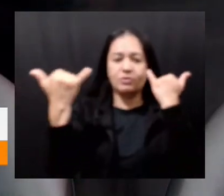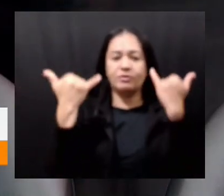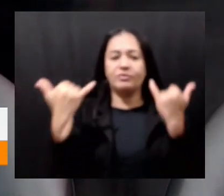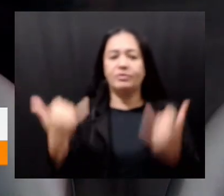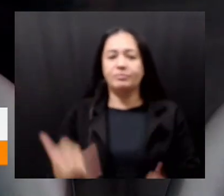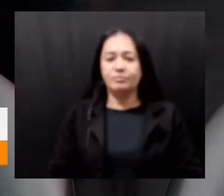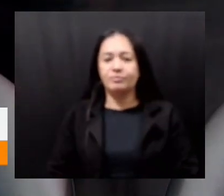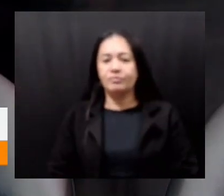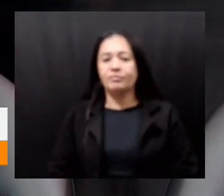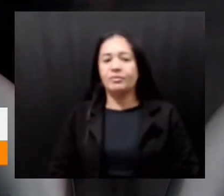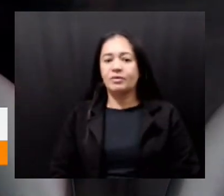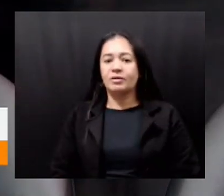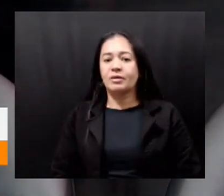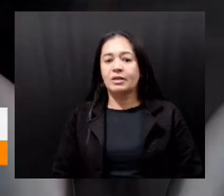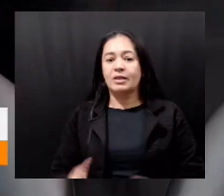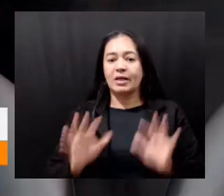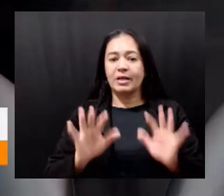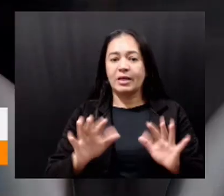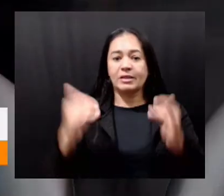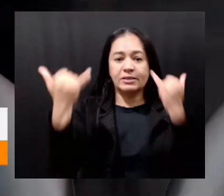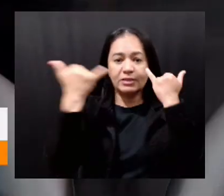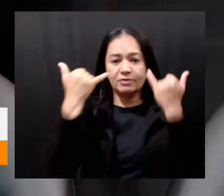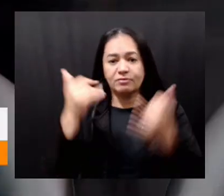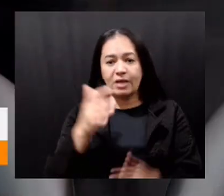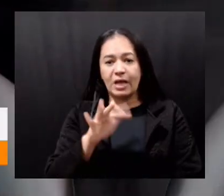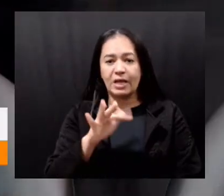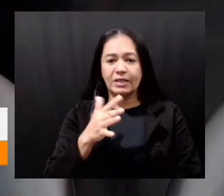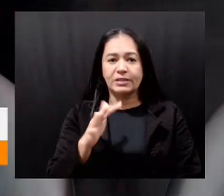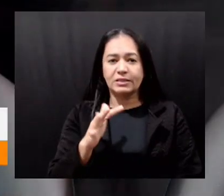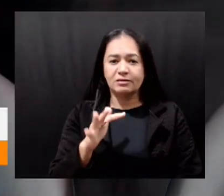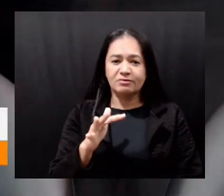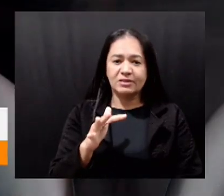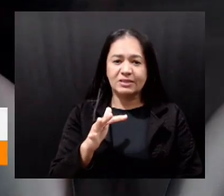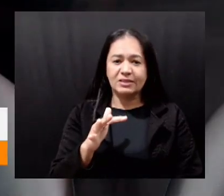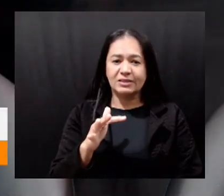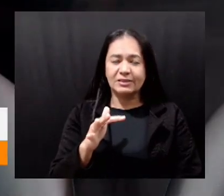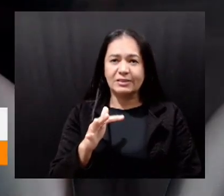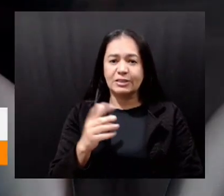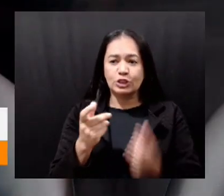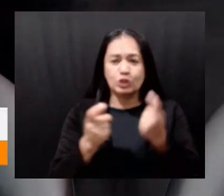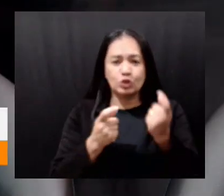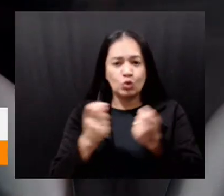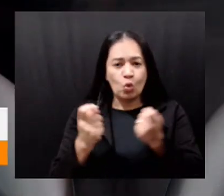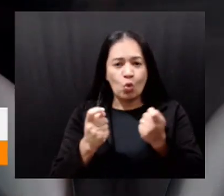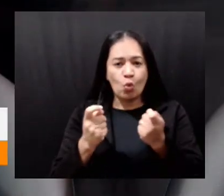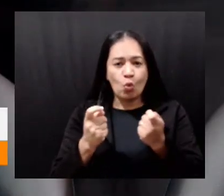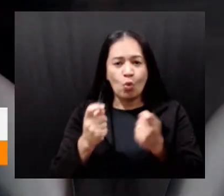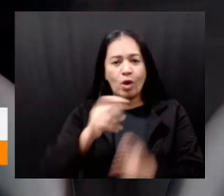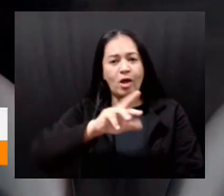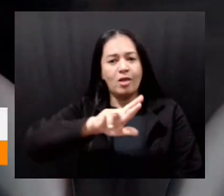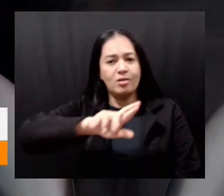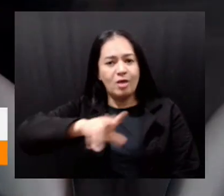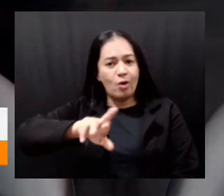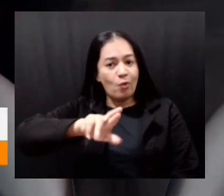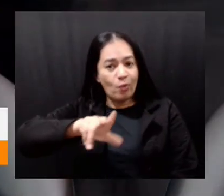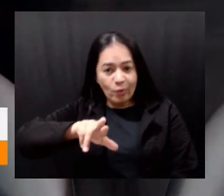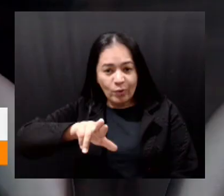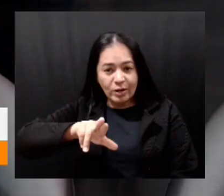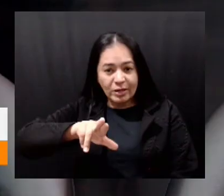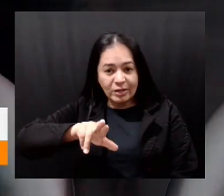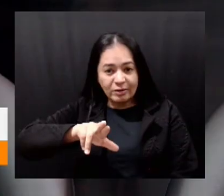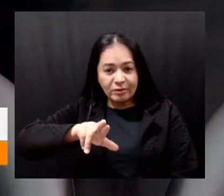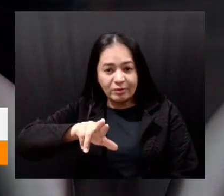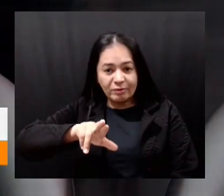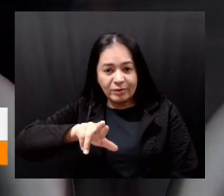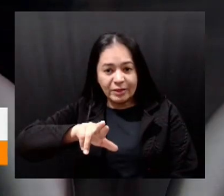essas informações, muitas vezes, elas acabam não sendo controladas. Perfeito. Né? E o fato da informação não ser